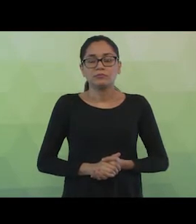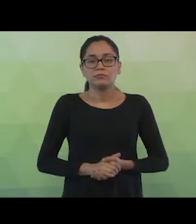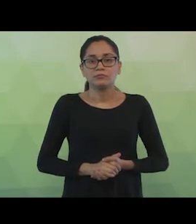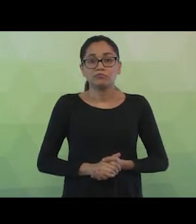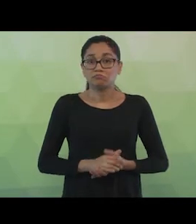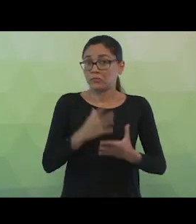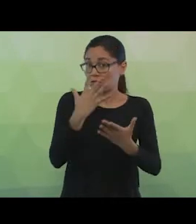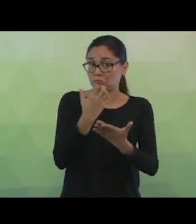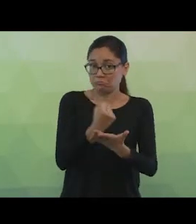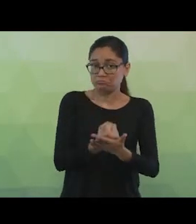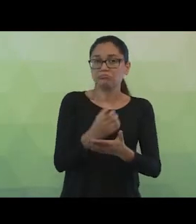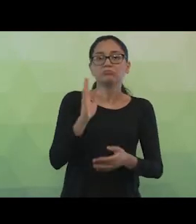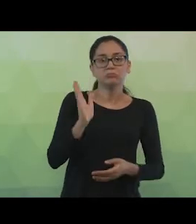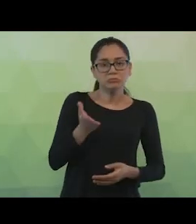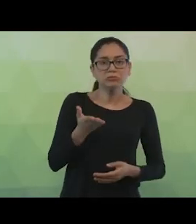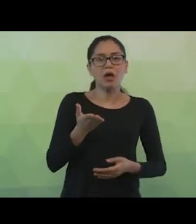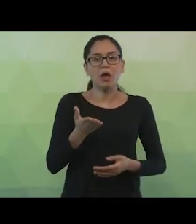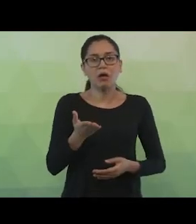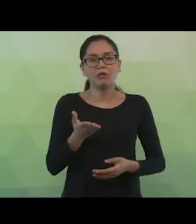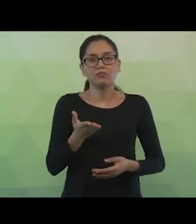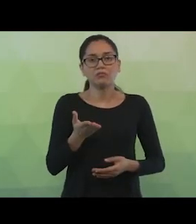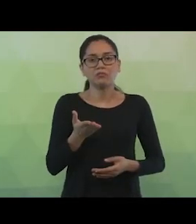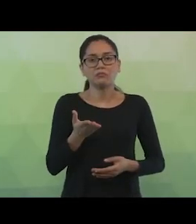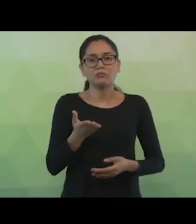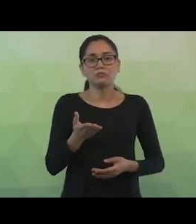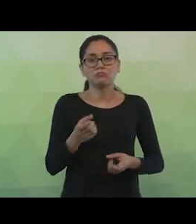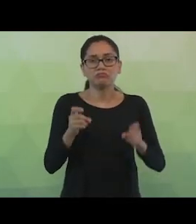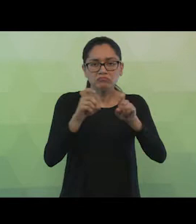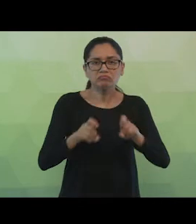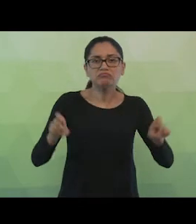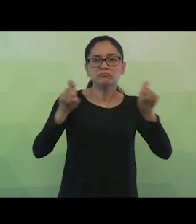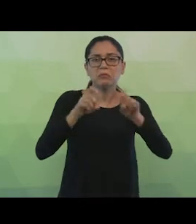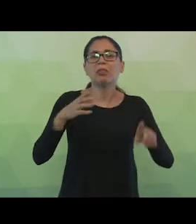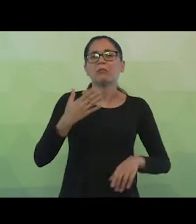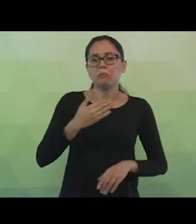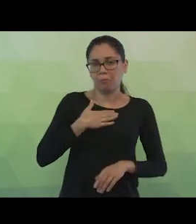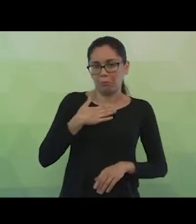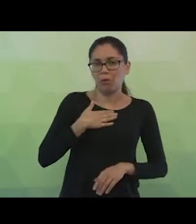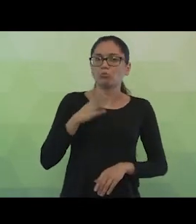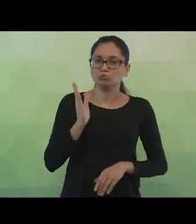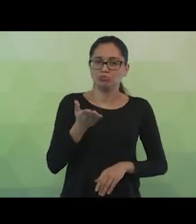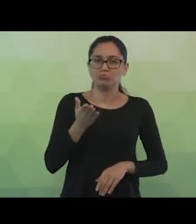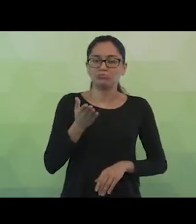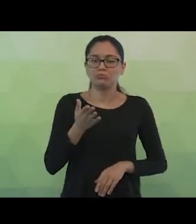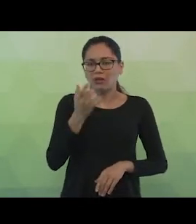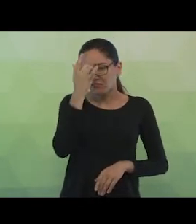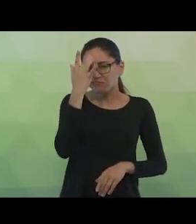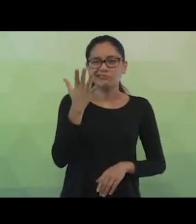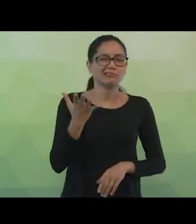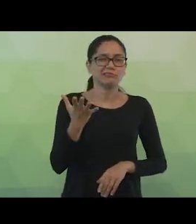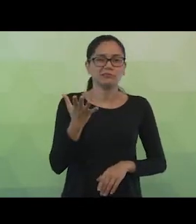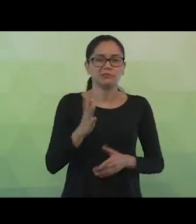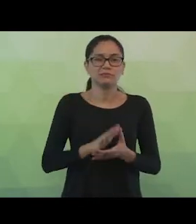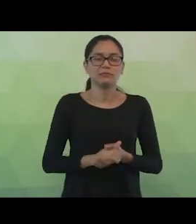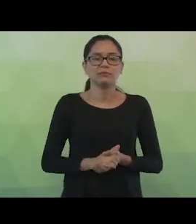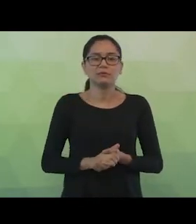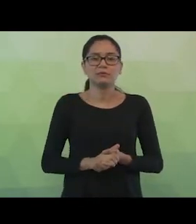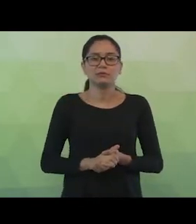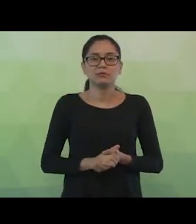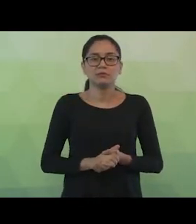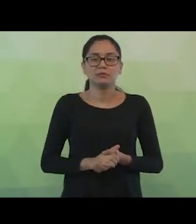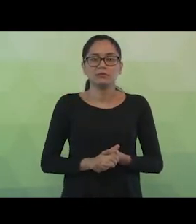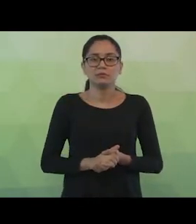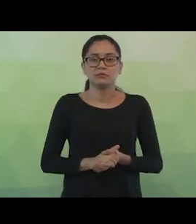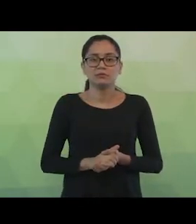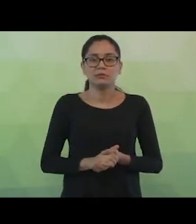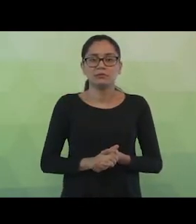Eu já baixei e instalei na minha máquina. A instalação é simples e basta